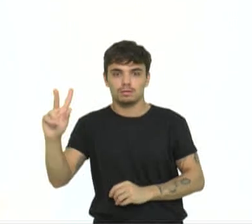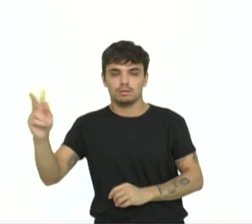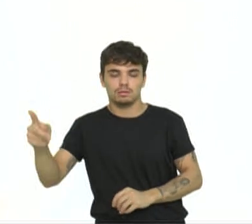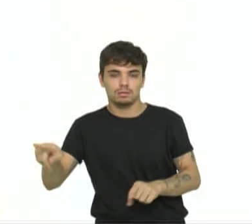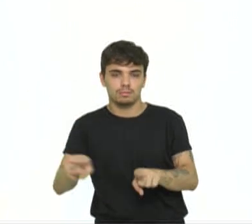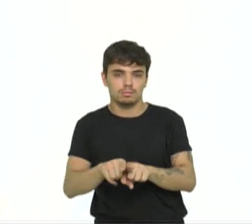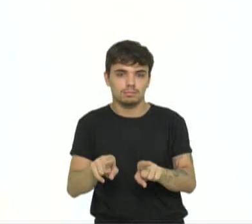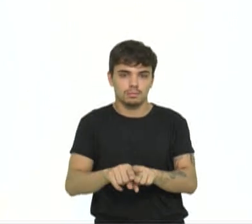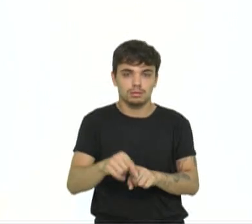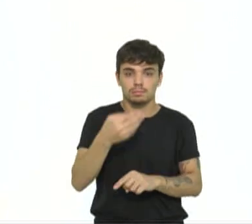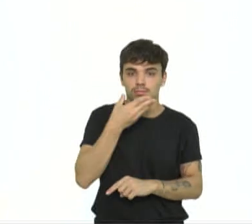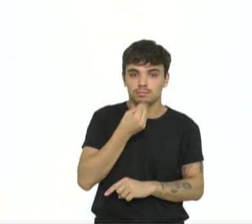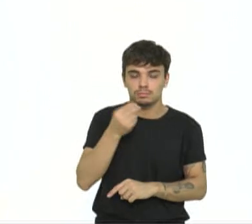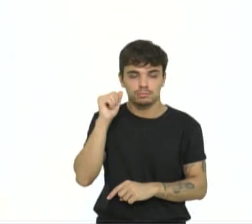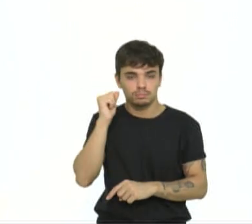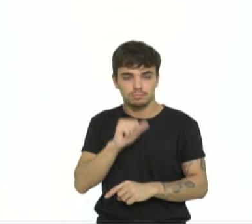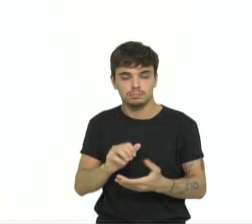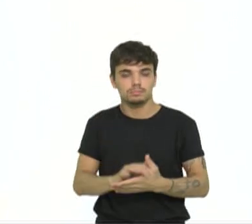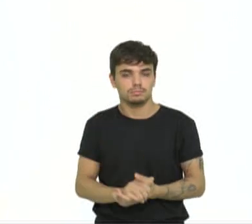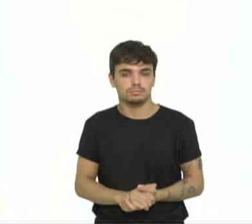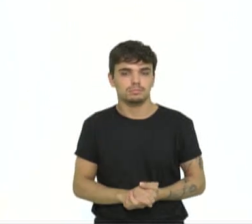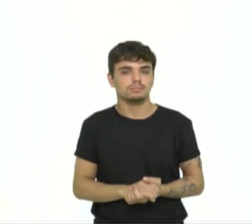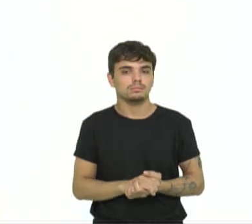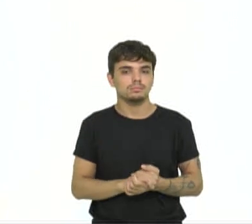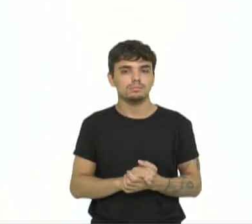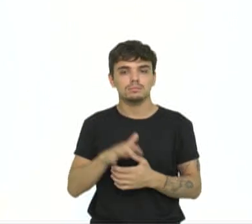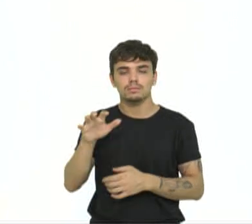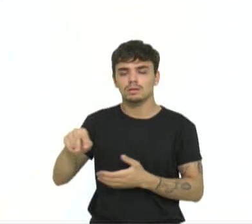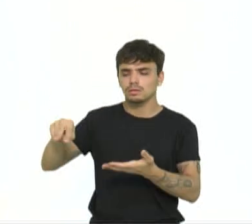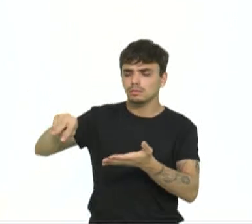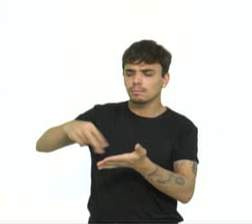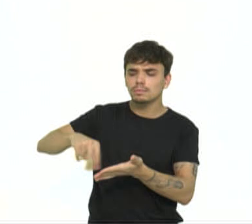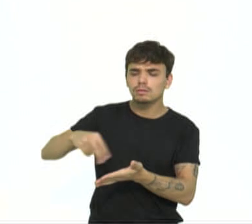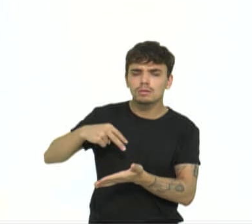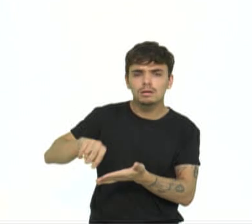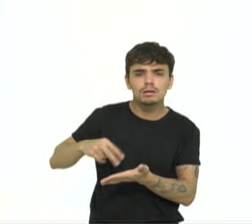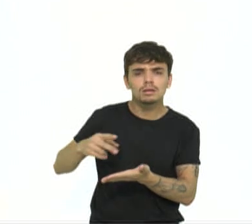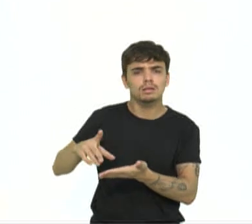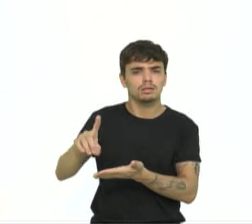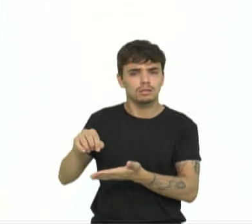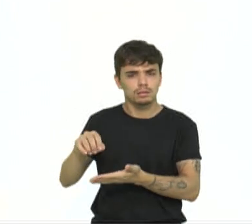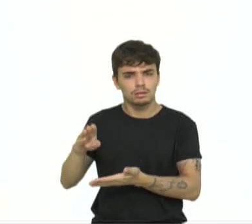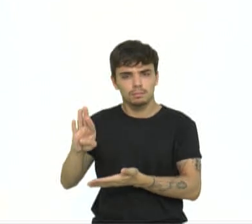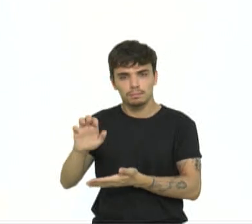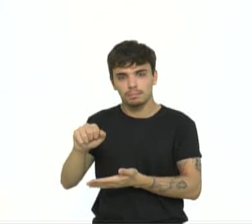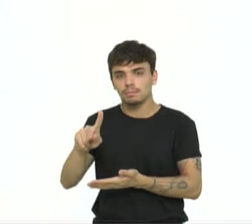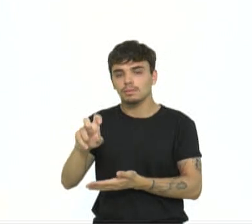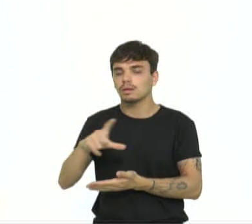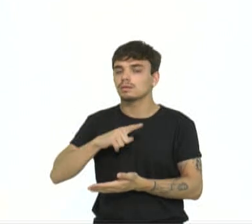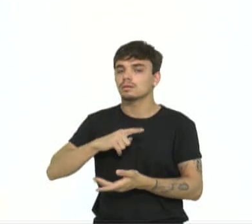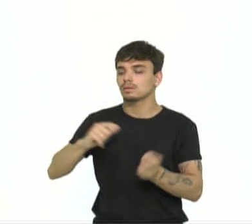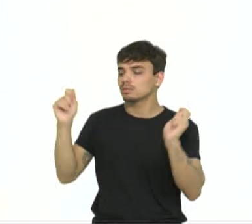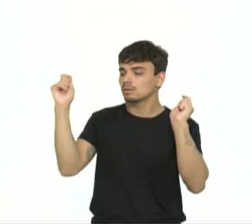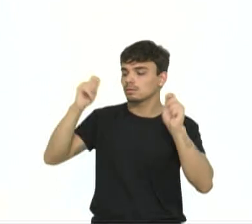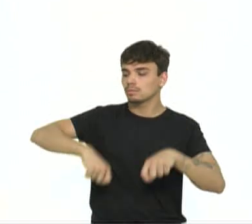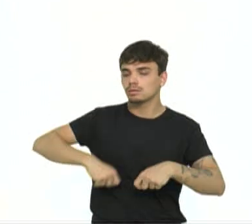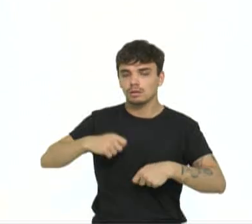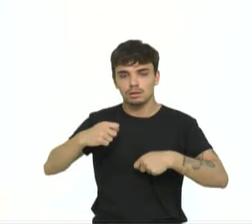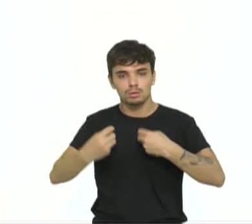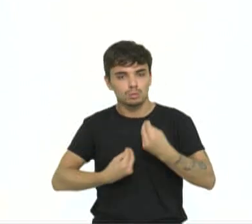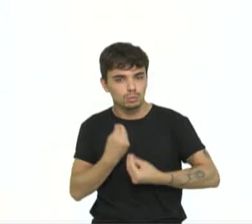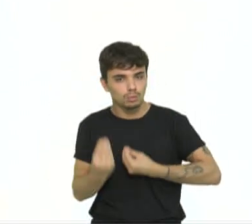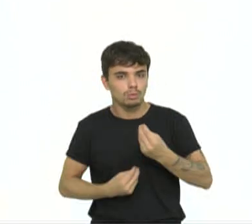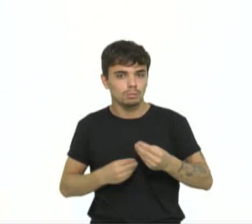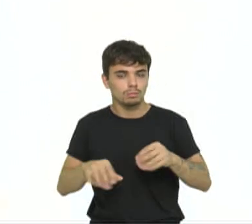e b-girls. O breakdance baseia-se na performance do dançarino, na sua capacidade de travar e quebrar